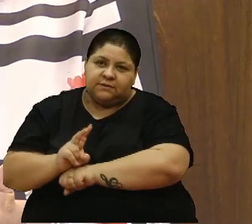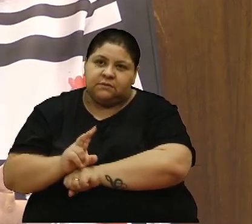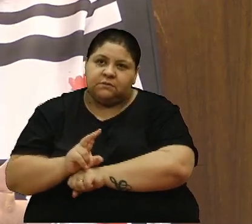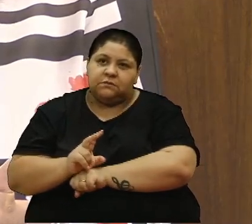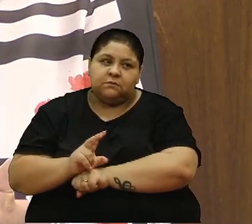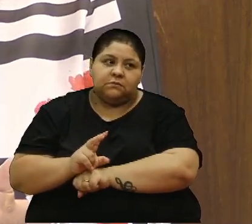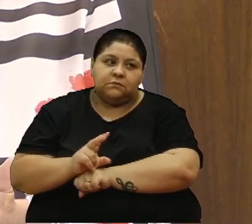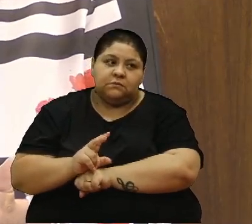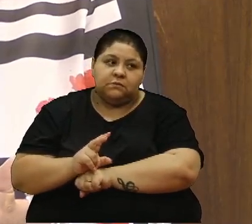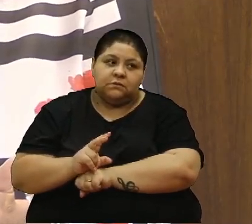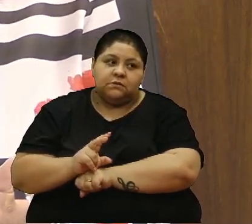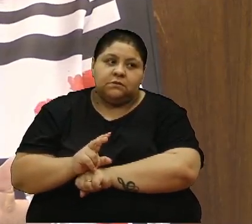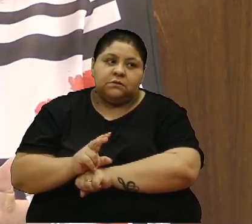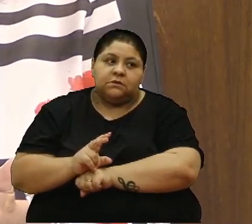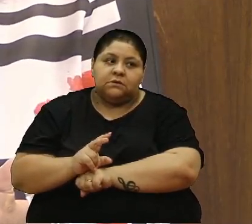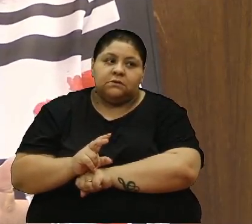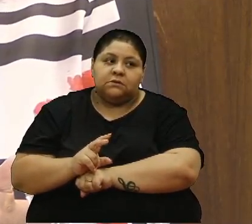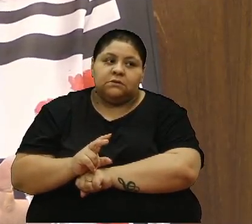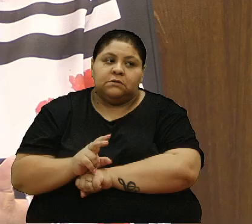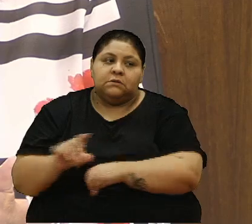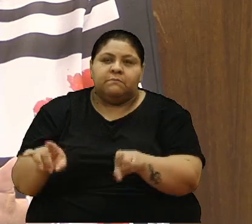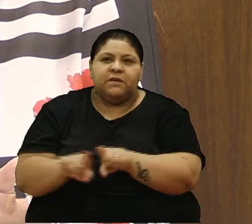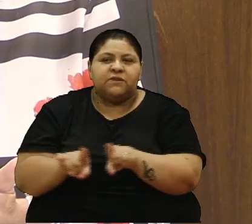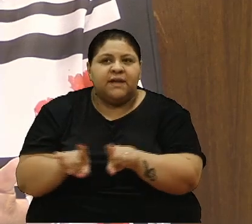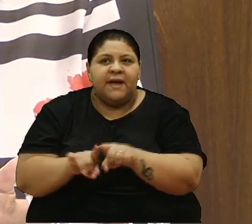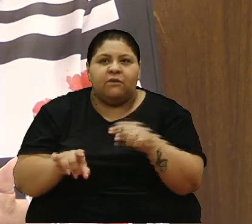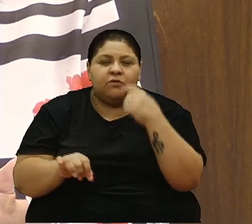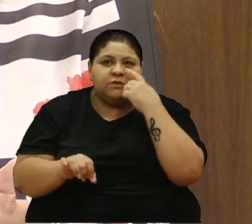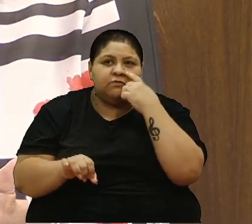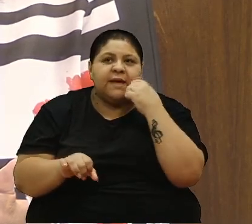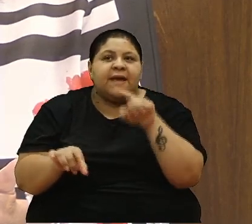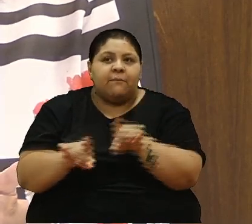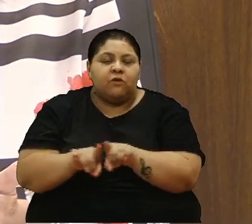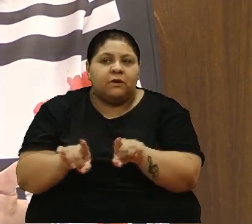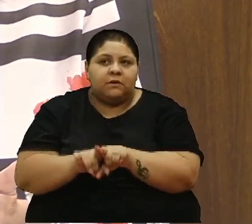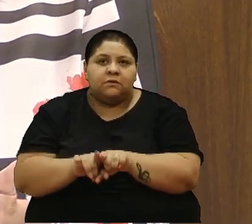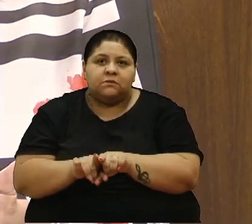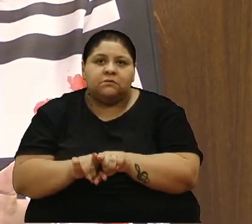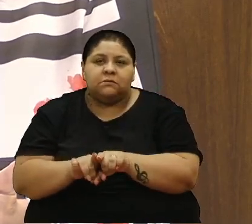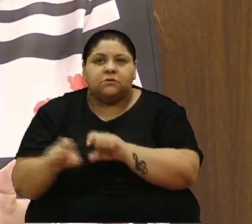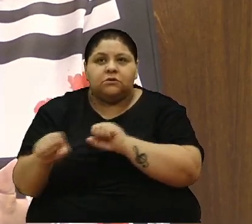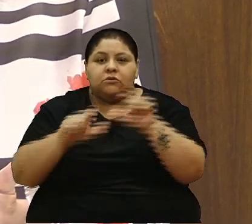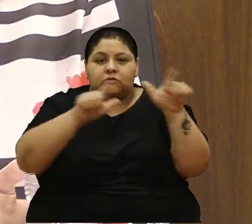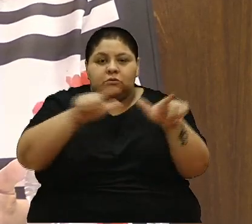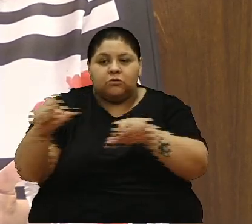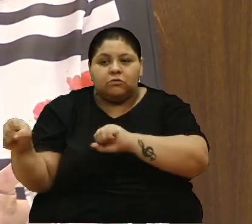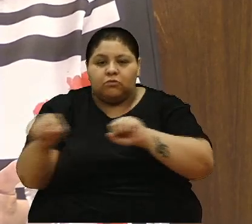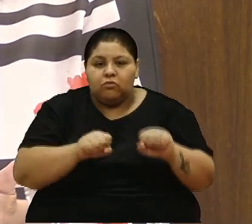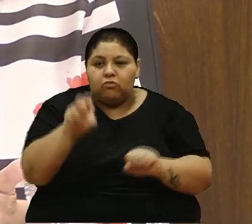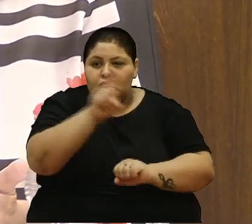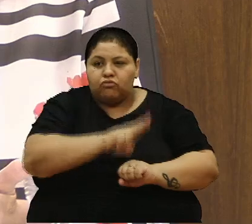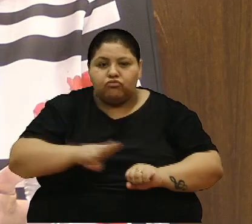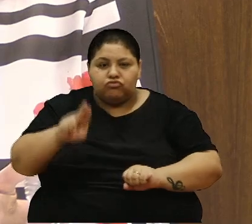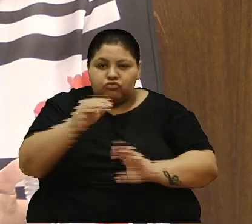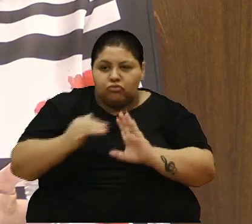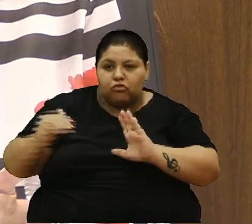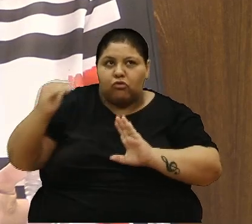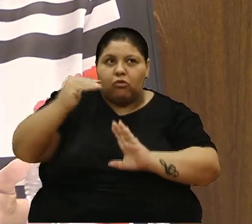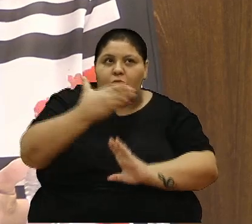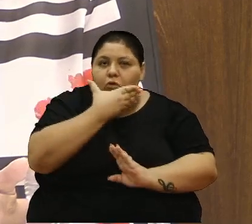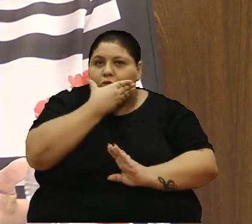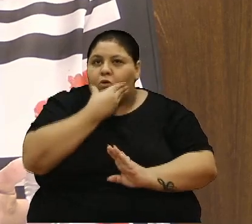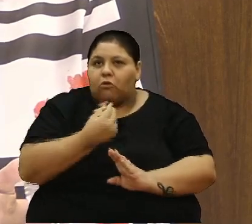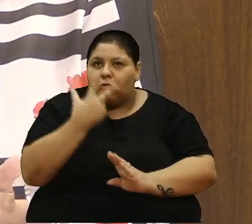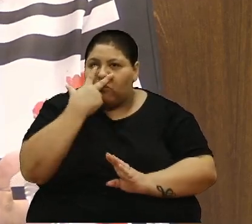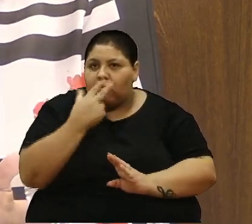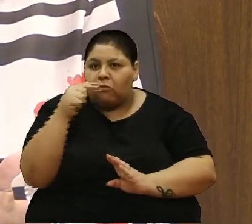filhos, mas não é colocada em espaços de tomada de decisão, de poder, espaços ocupados majoritariamente por homens, como é